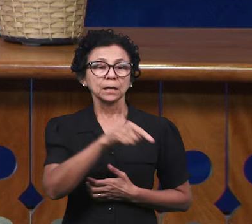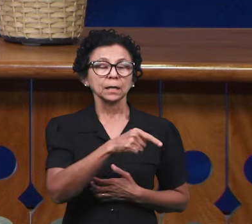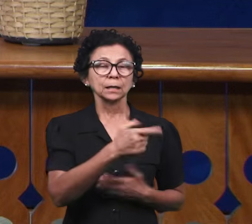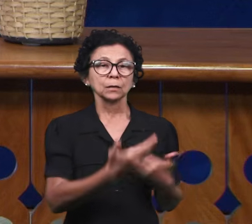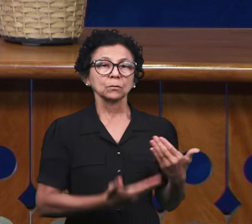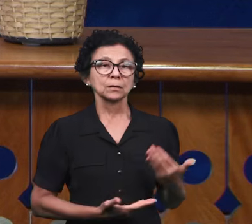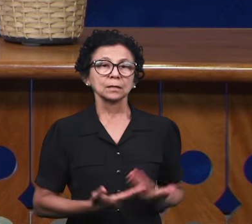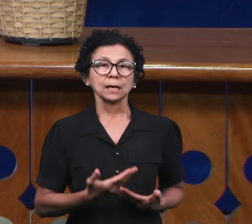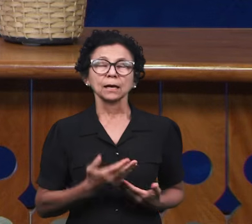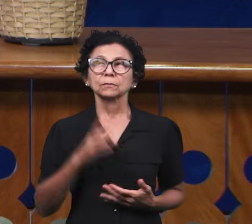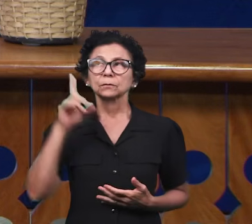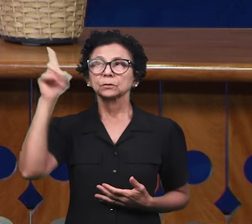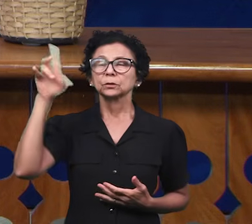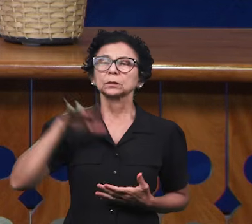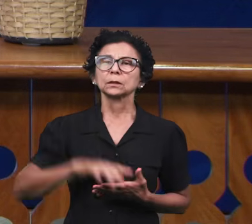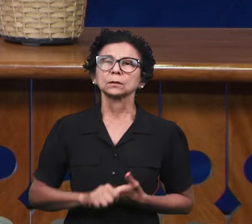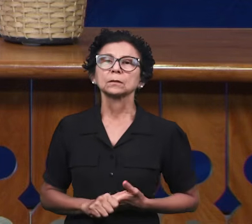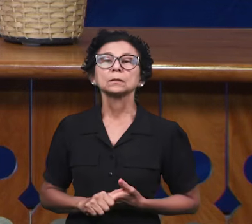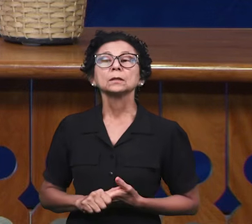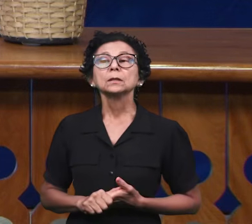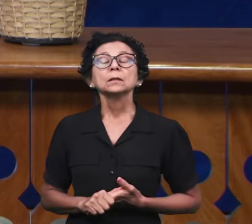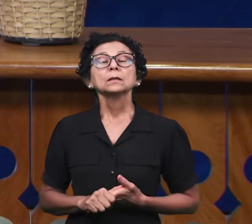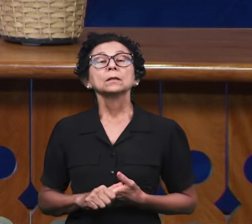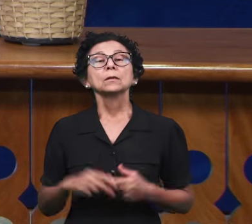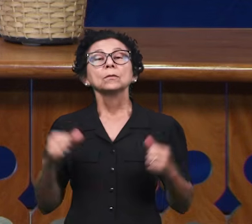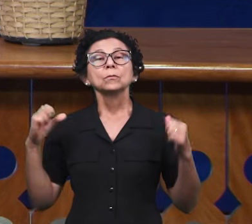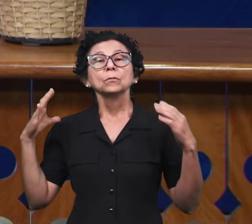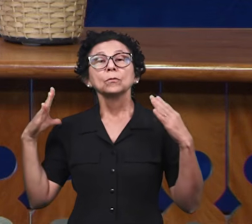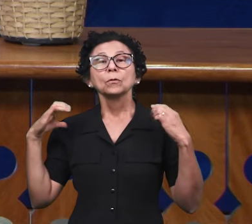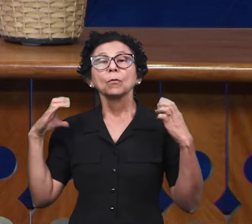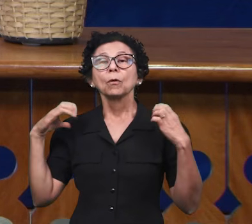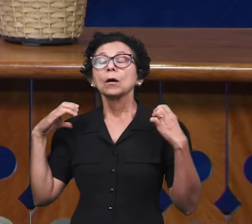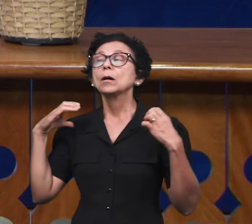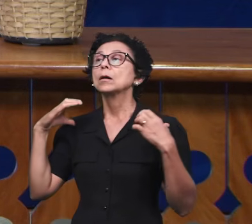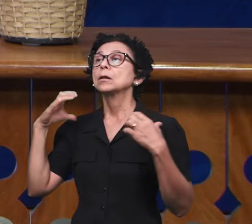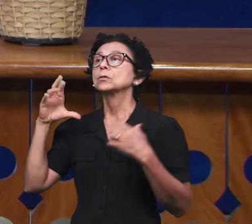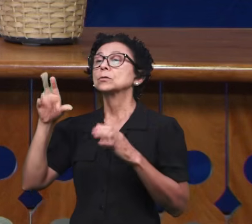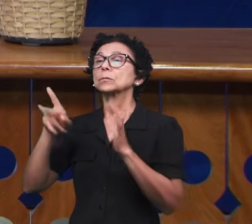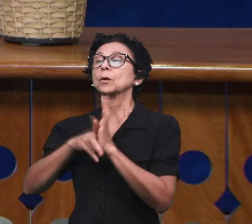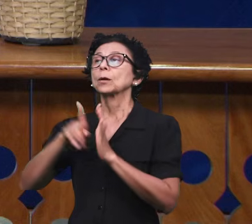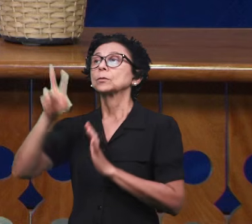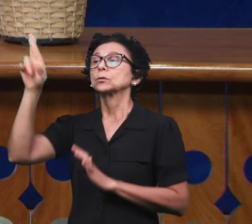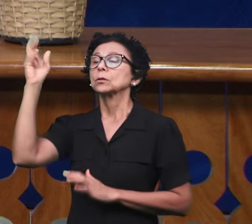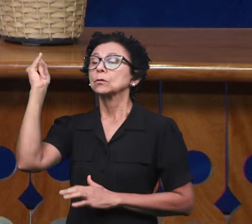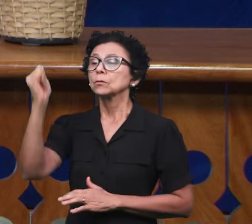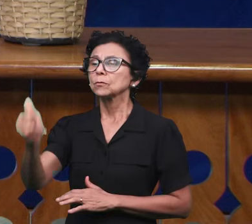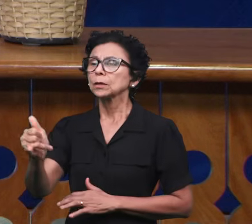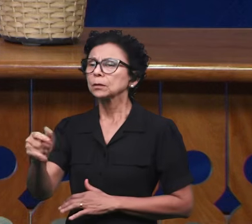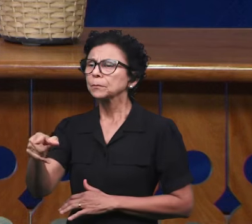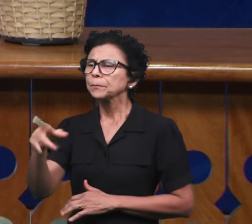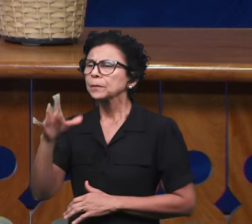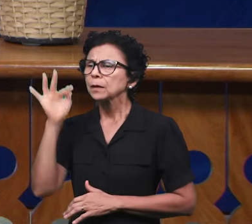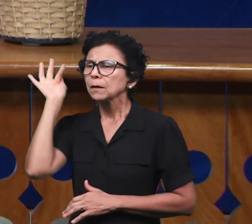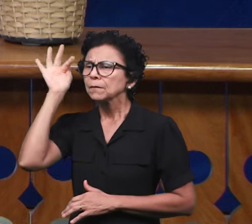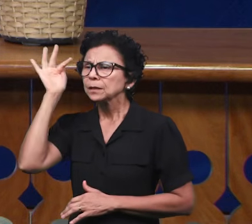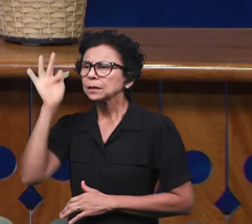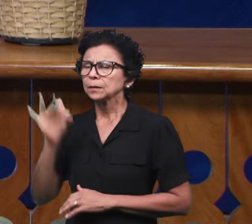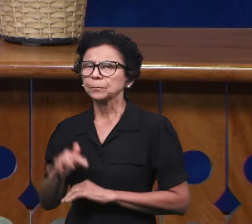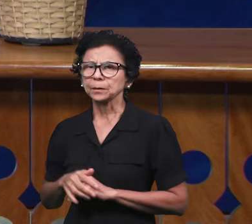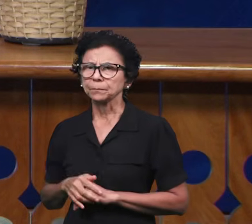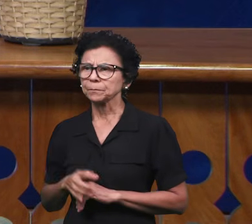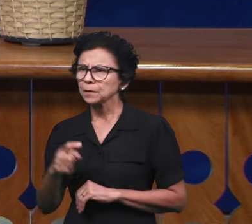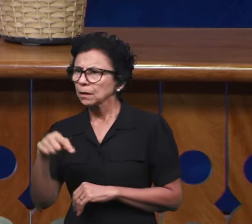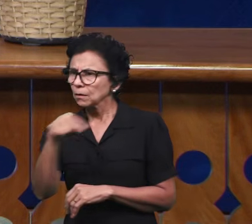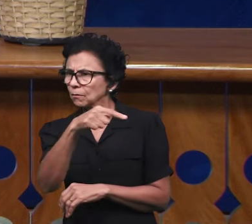vemos, por exemplo, o anjo do Senhor falou a Filipe para que ele fosse levar uma palavra em um lugar que